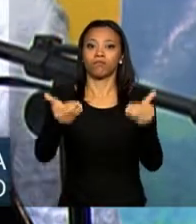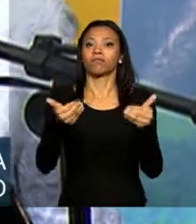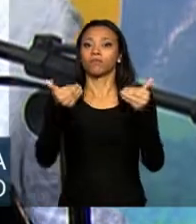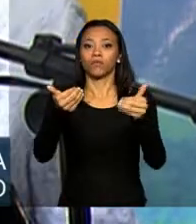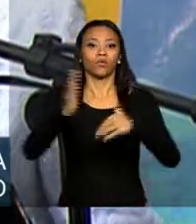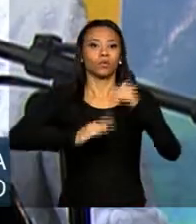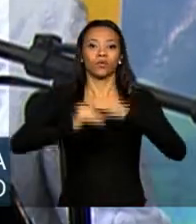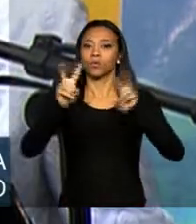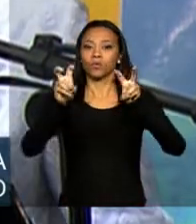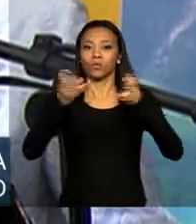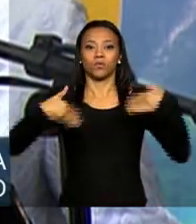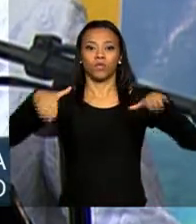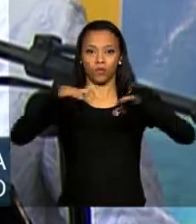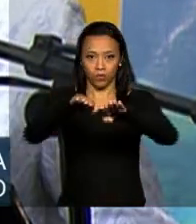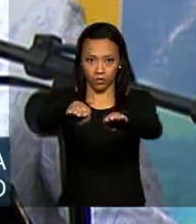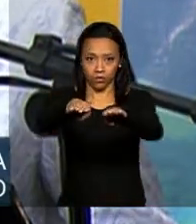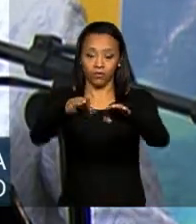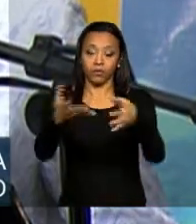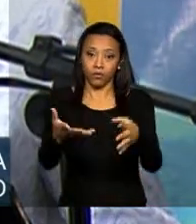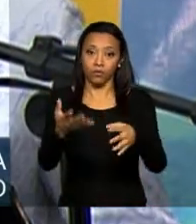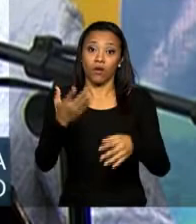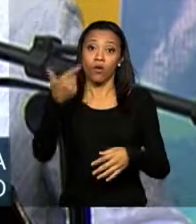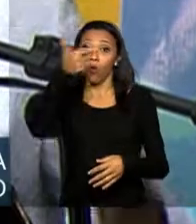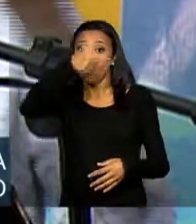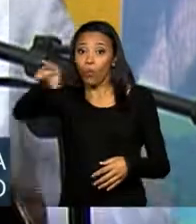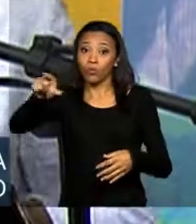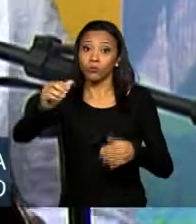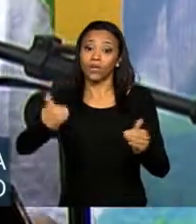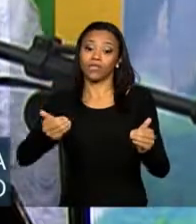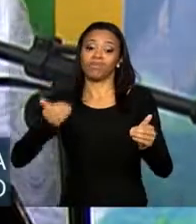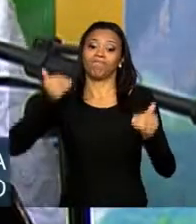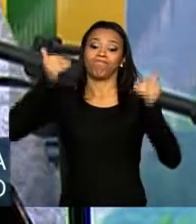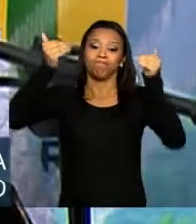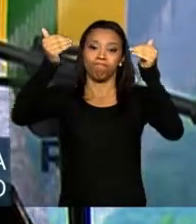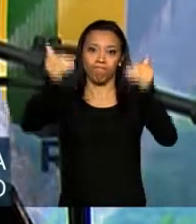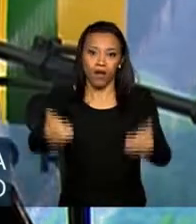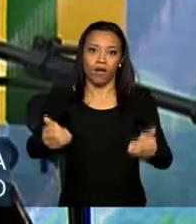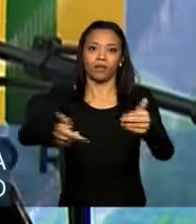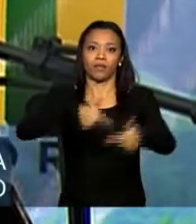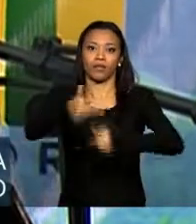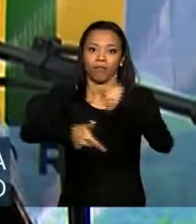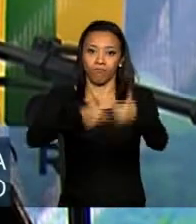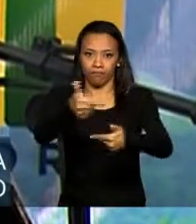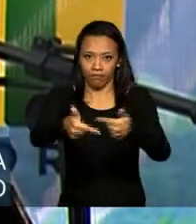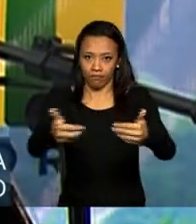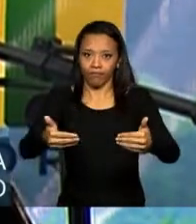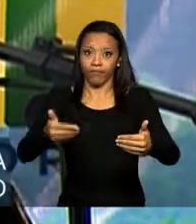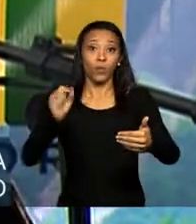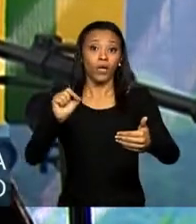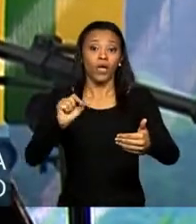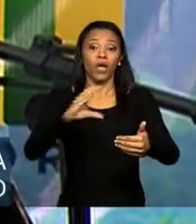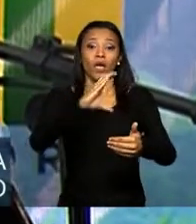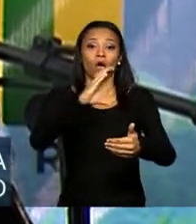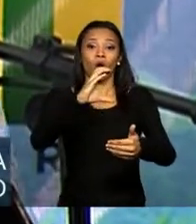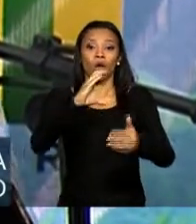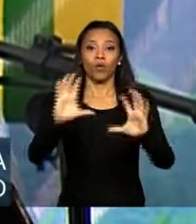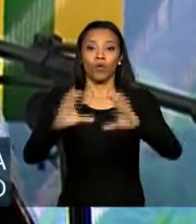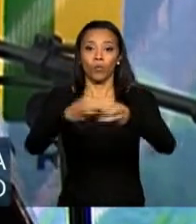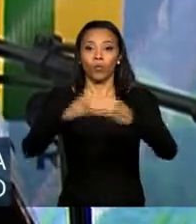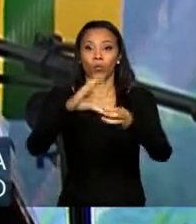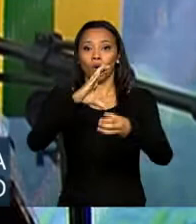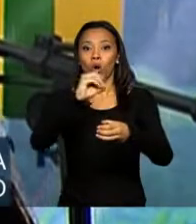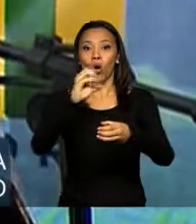mas nós agora temos de dar outro passo e esse outro passo é um tripé cooperativa